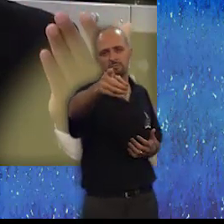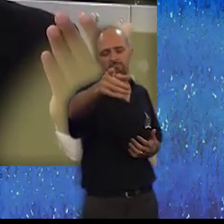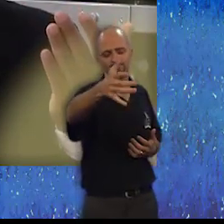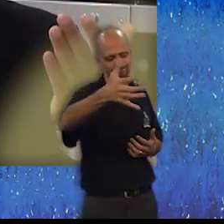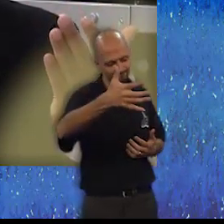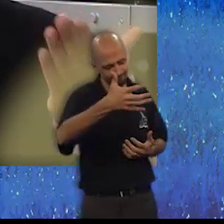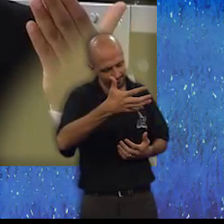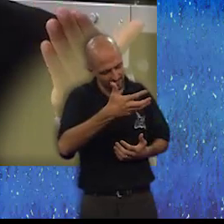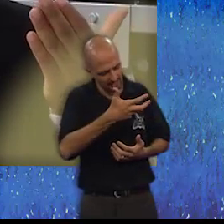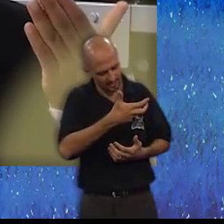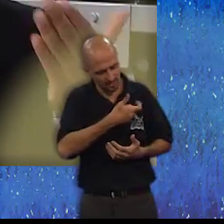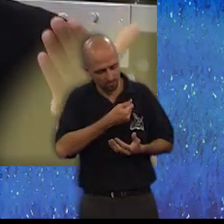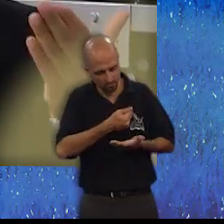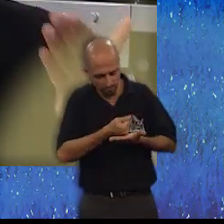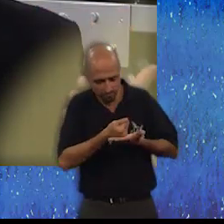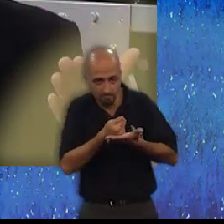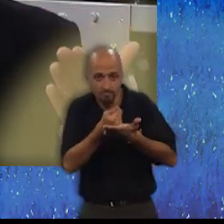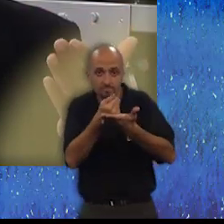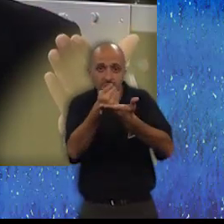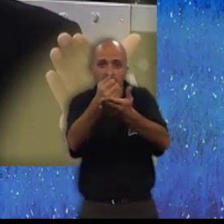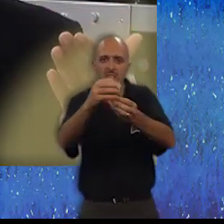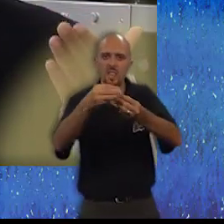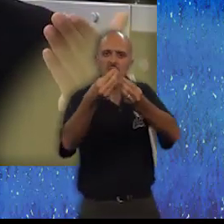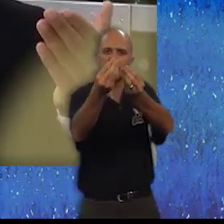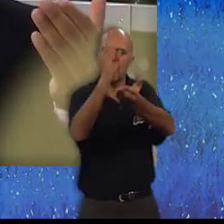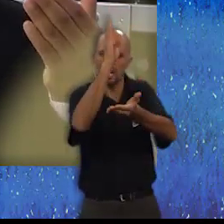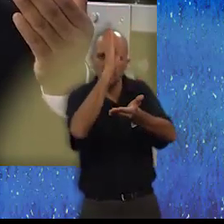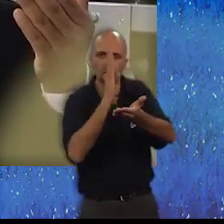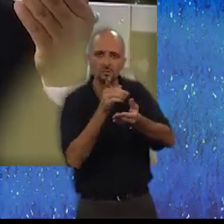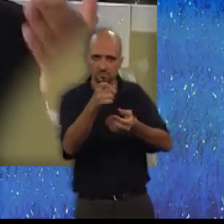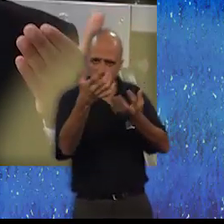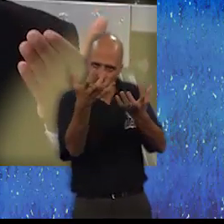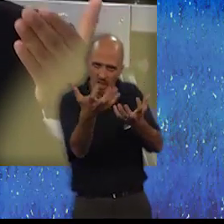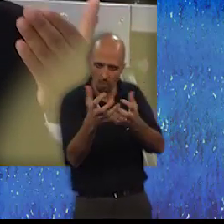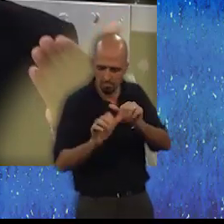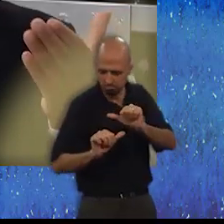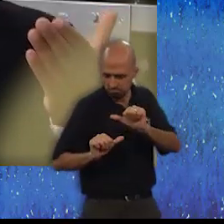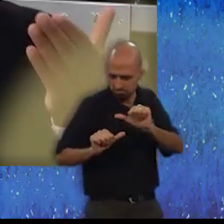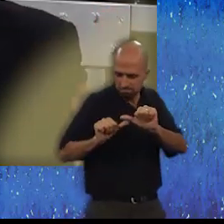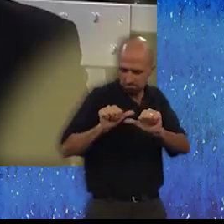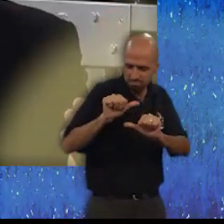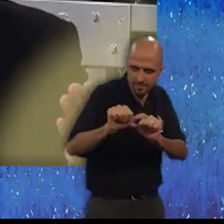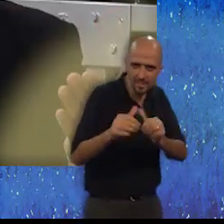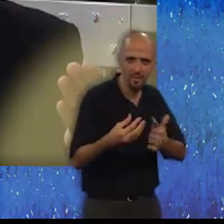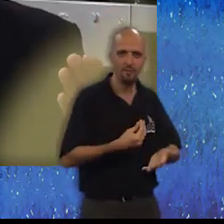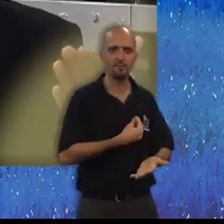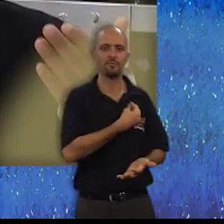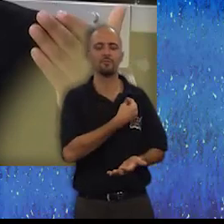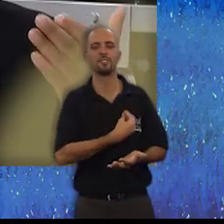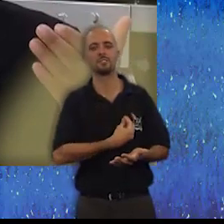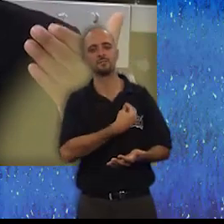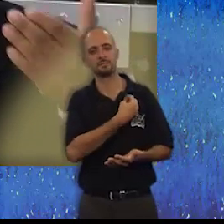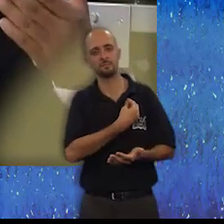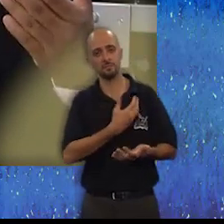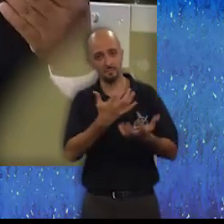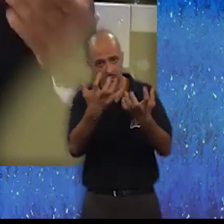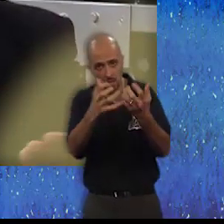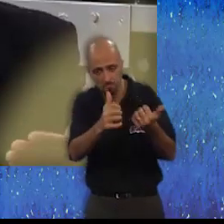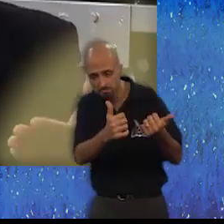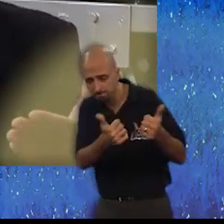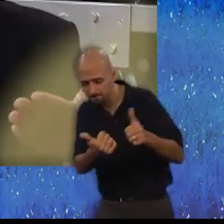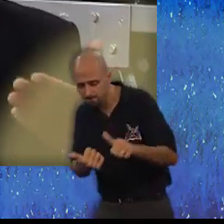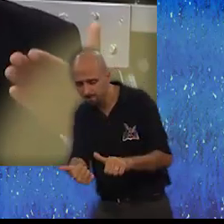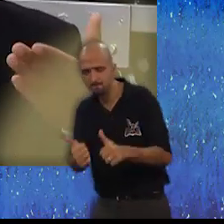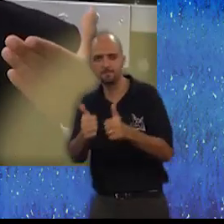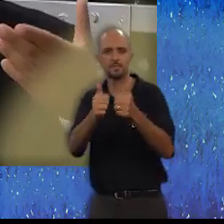você. Se você quer a salvação, se você quer nascer de novo da água e do Espírito, se você quer ser